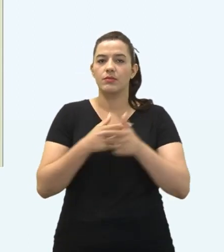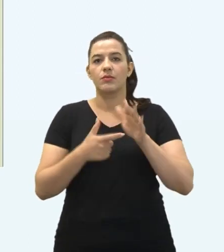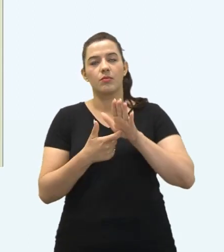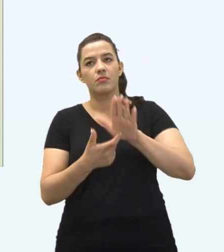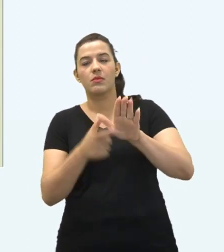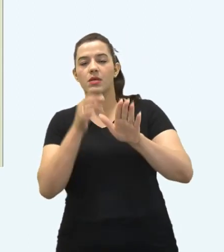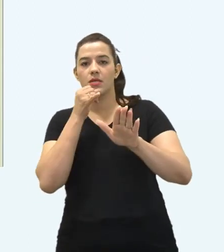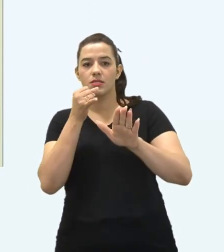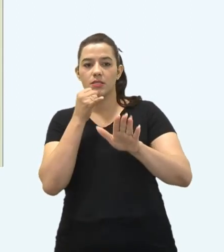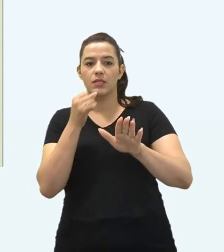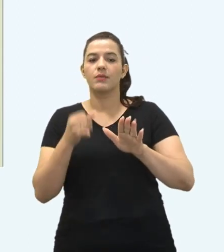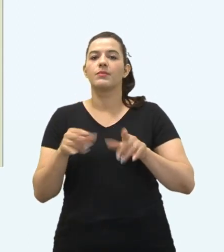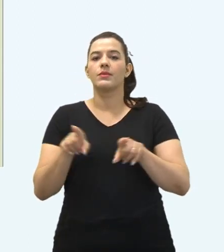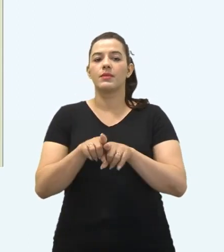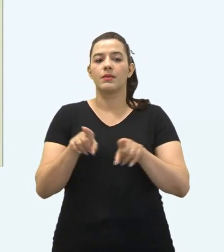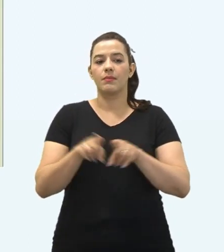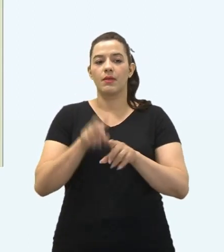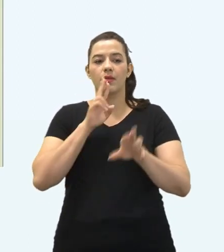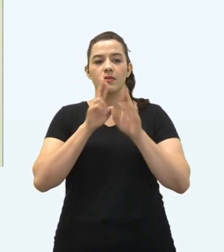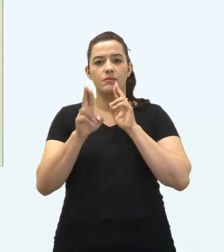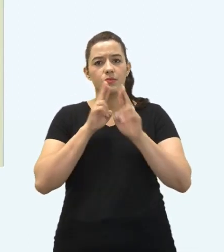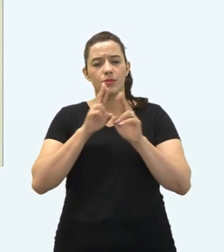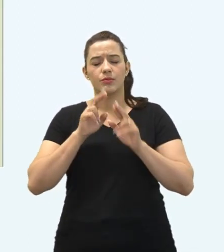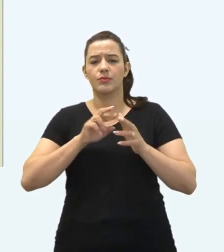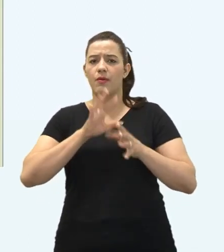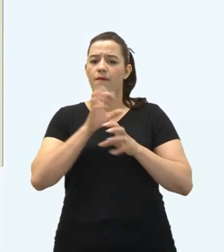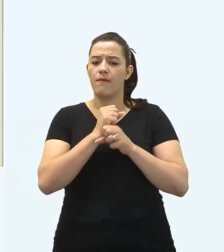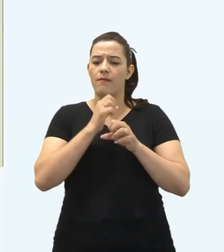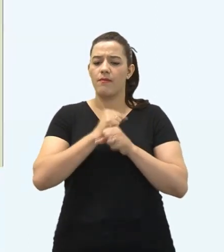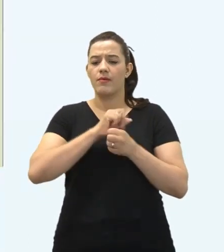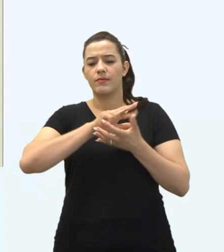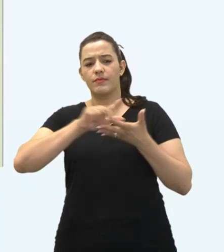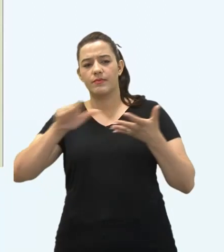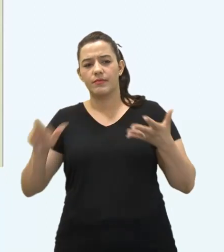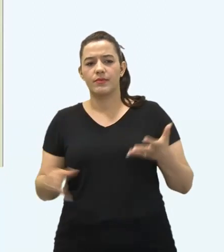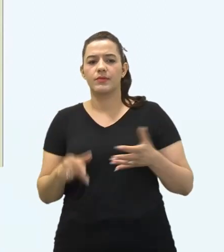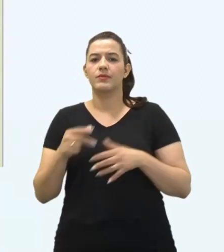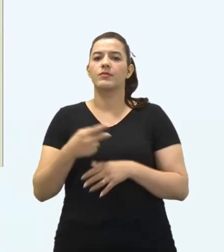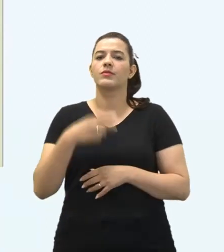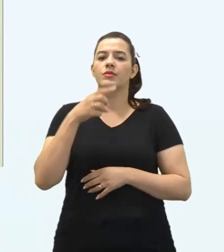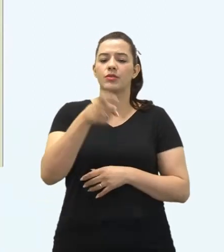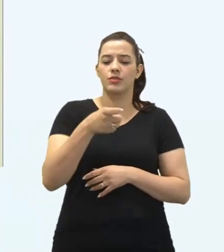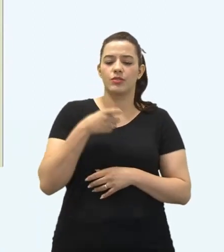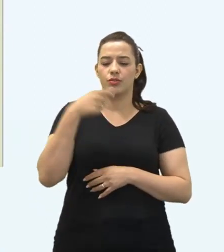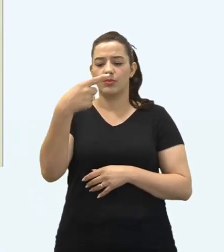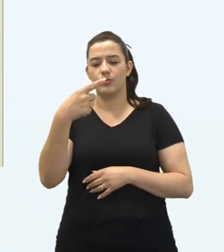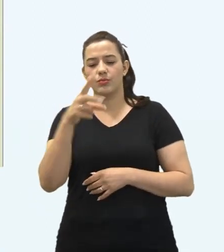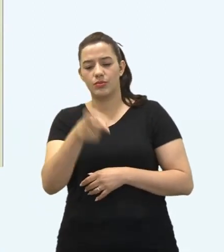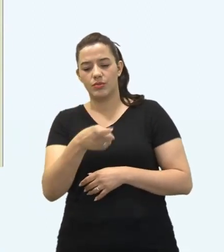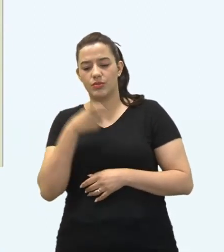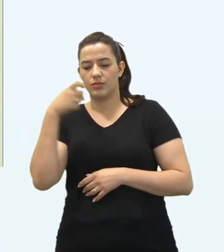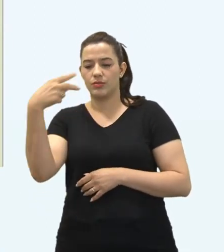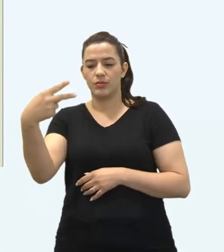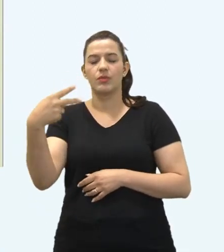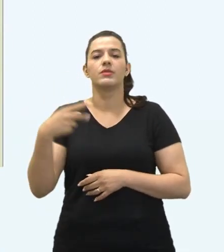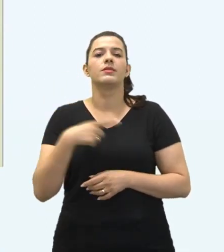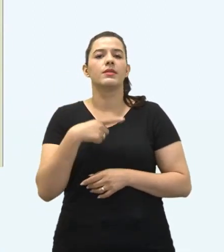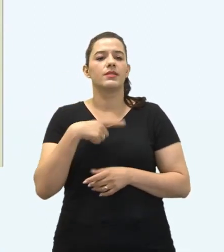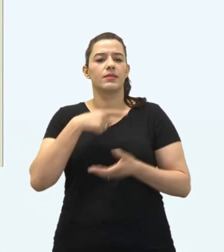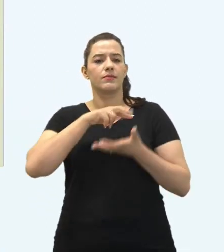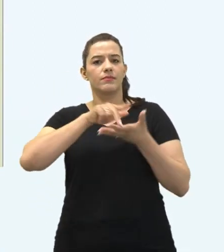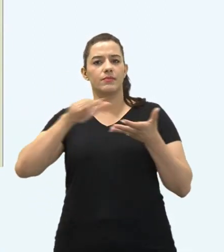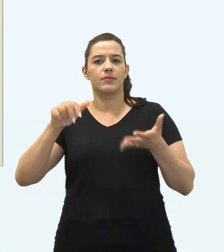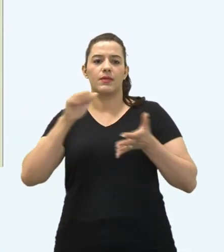modelos resolvo várias equações que eles acabam às seguintes duas linhas depois eu faço uma lista de tarefas